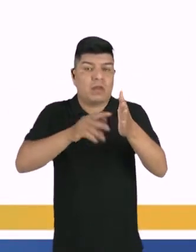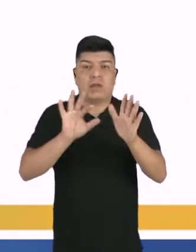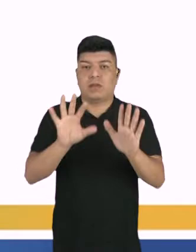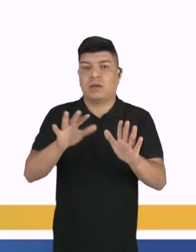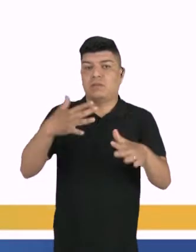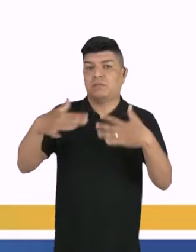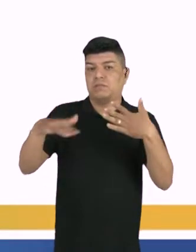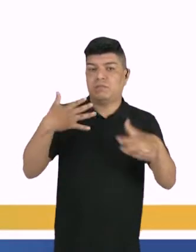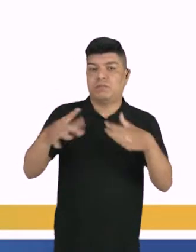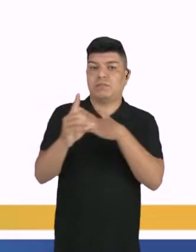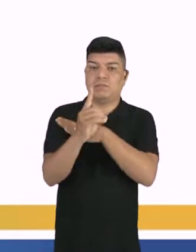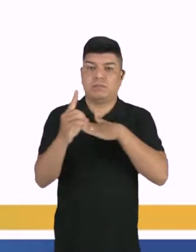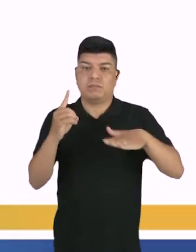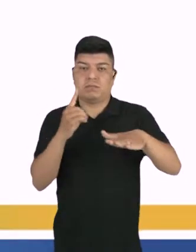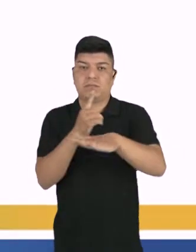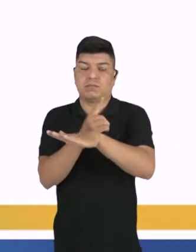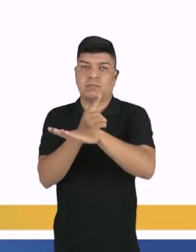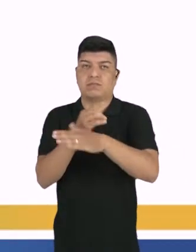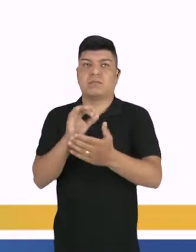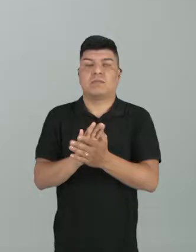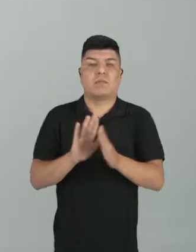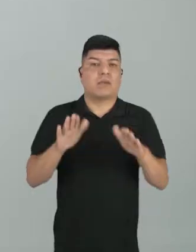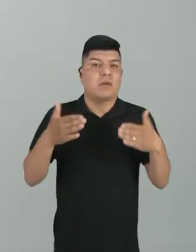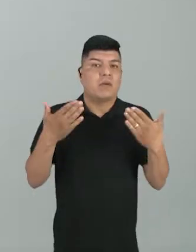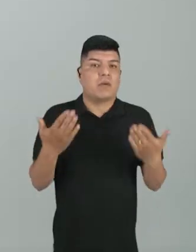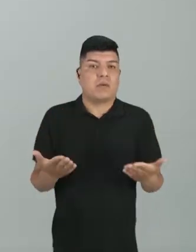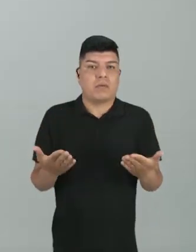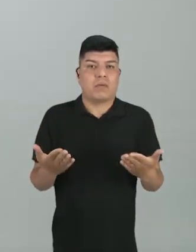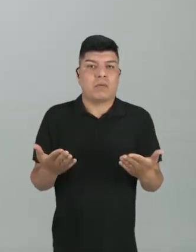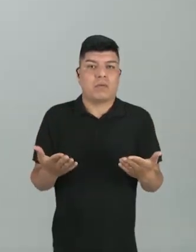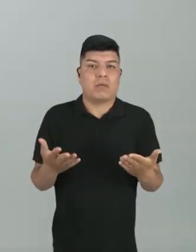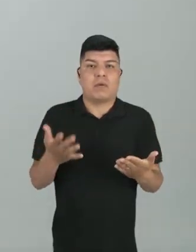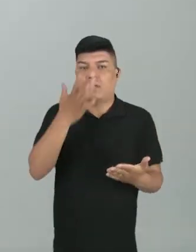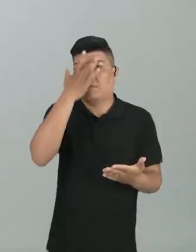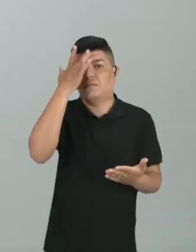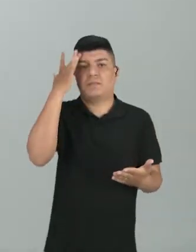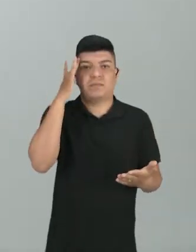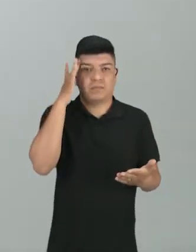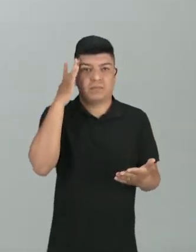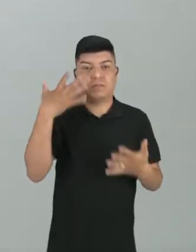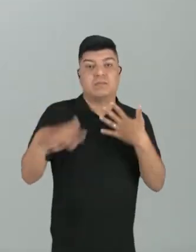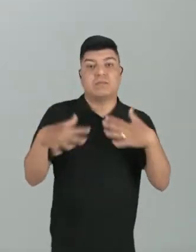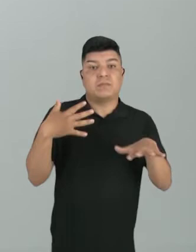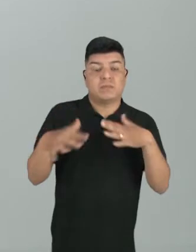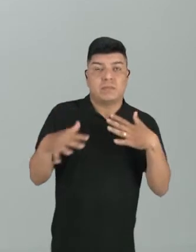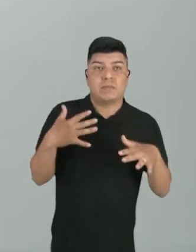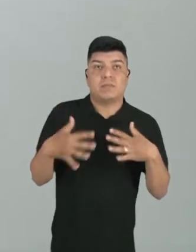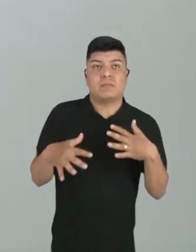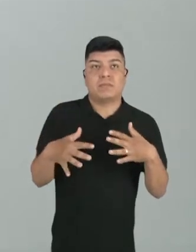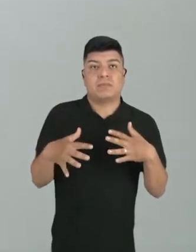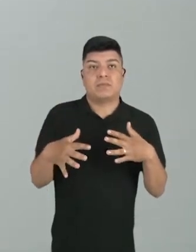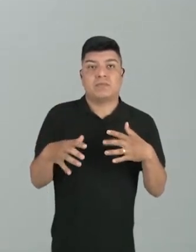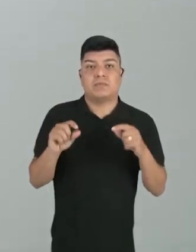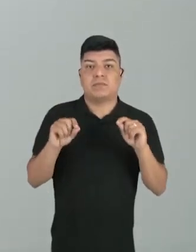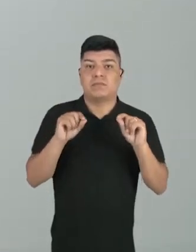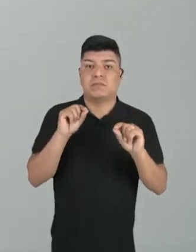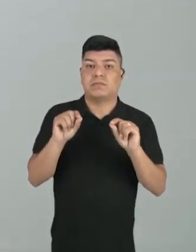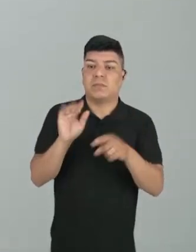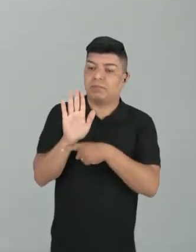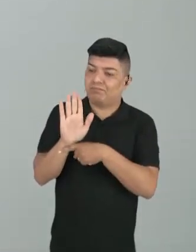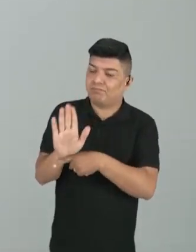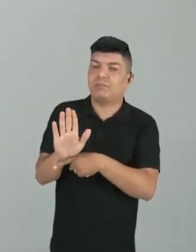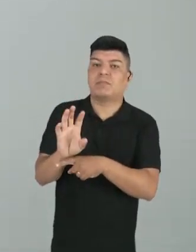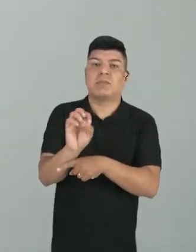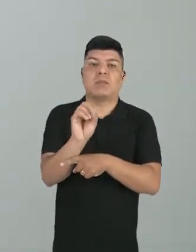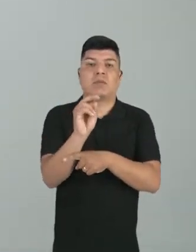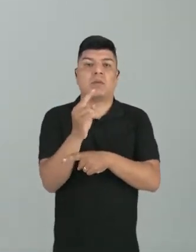de movimento social. Qual o público que este movimento social ele acaba contemplando?